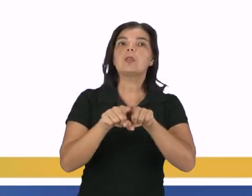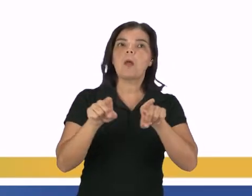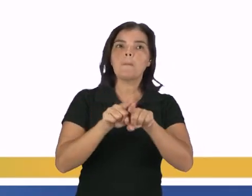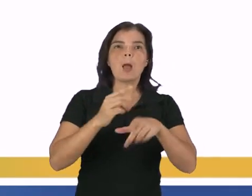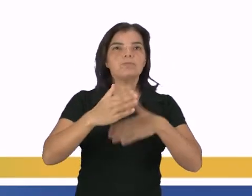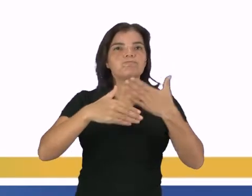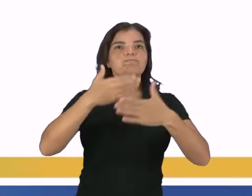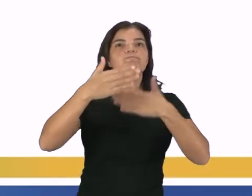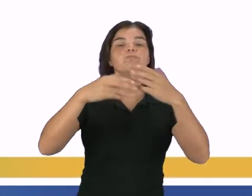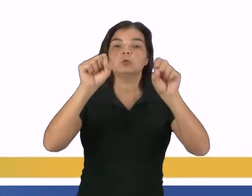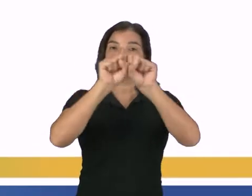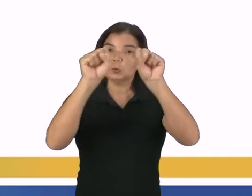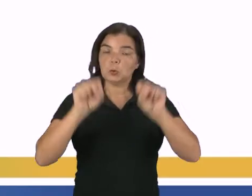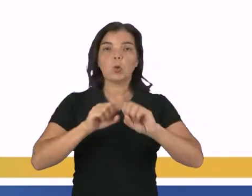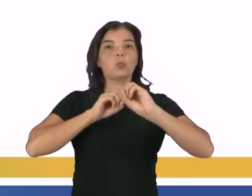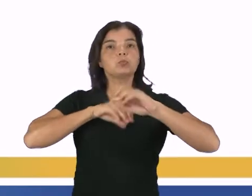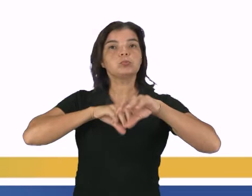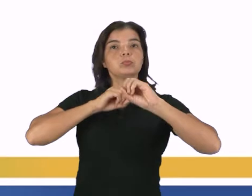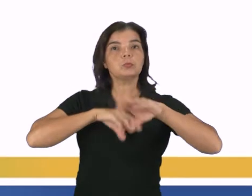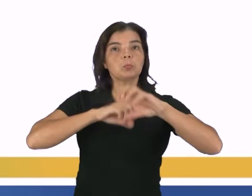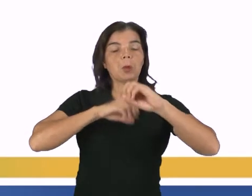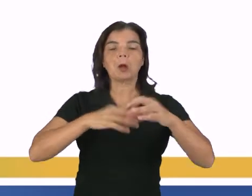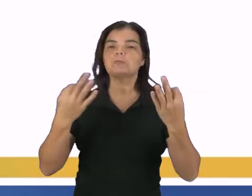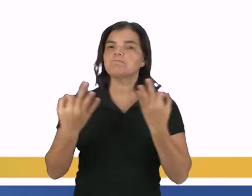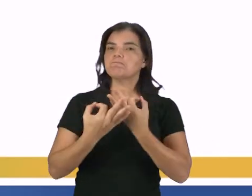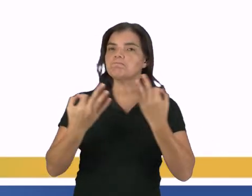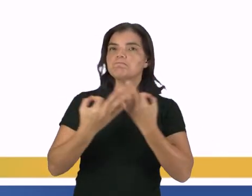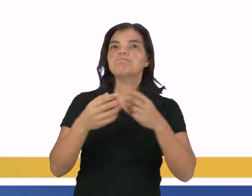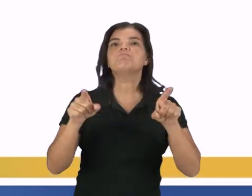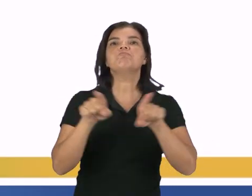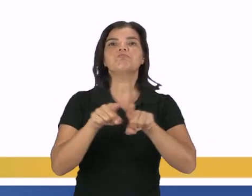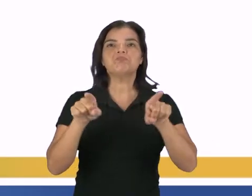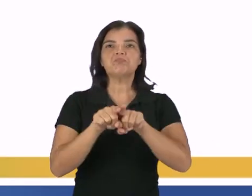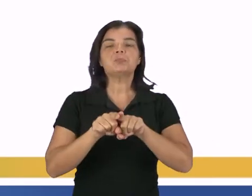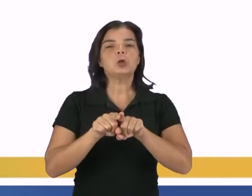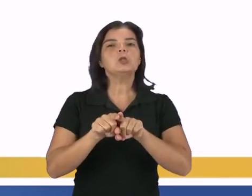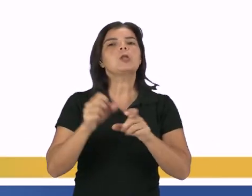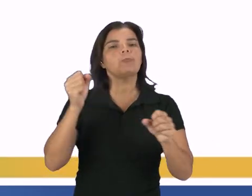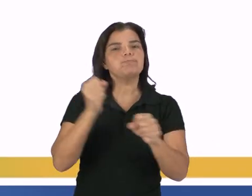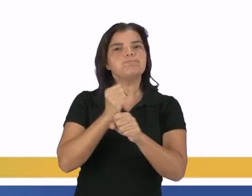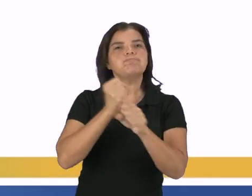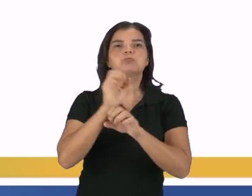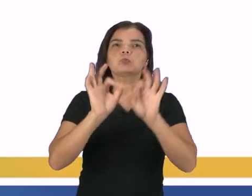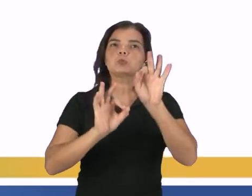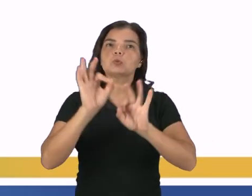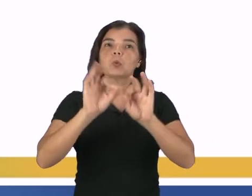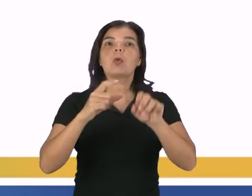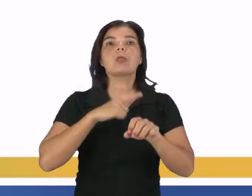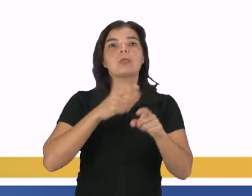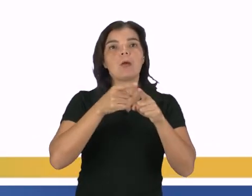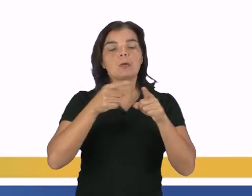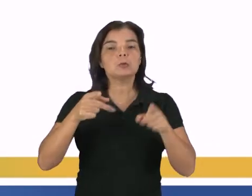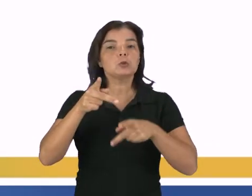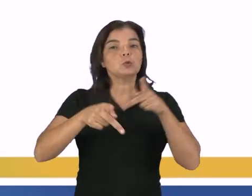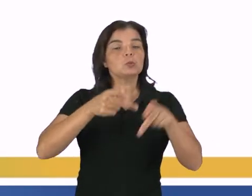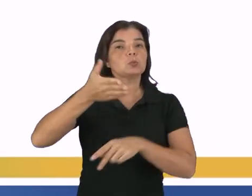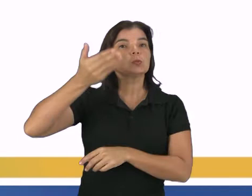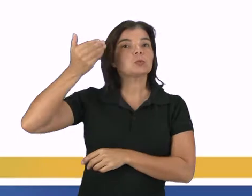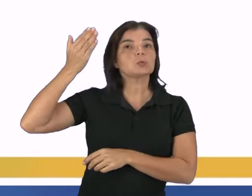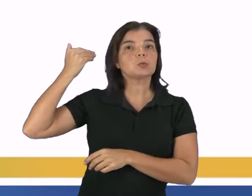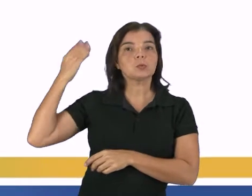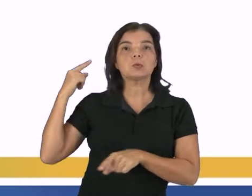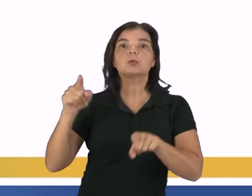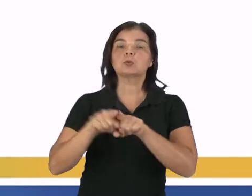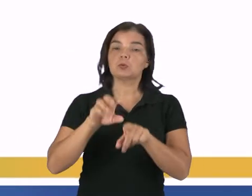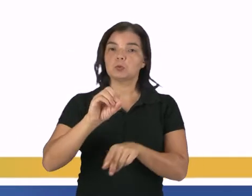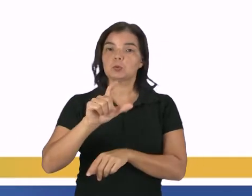disso, desenvolveram um sistema educativo exemplar e foram excelentes construtores, seguindo tendência dos povos anteriores, como